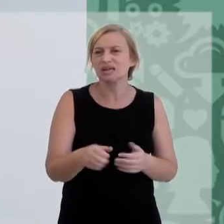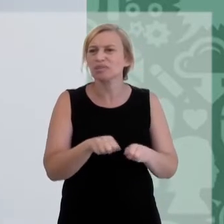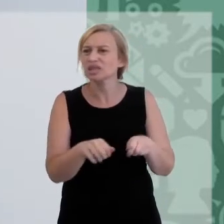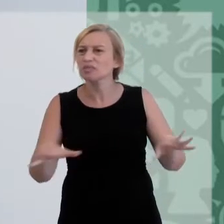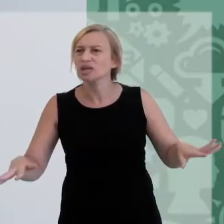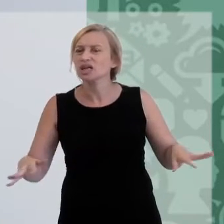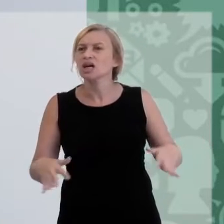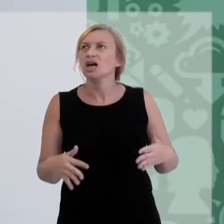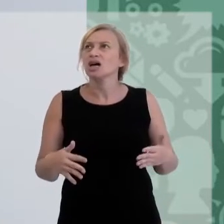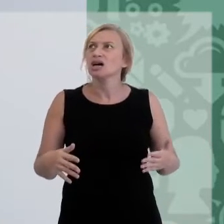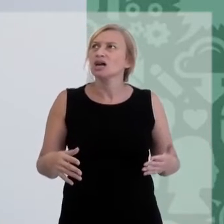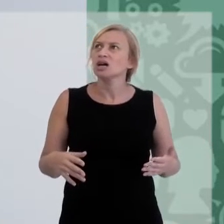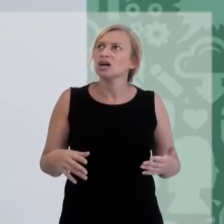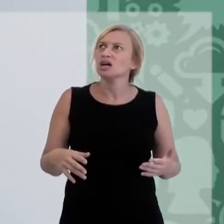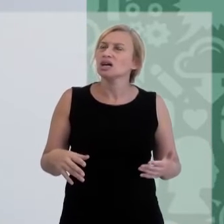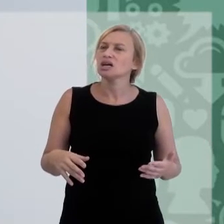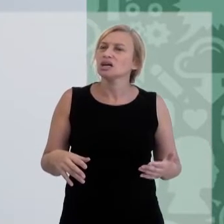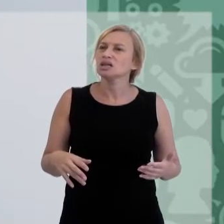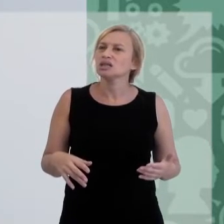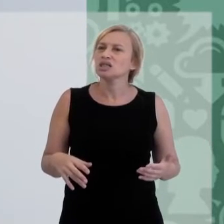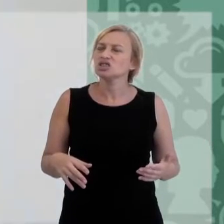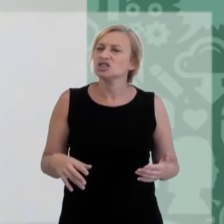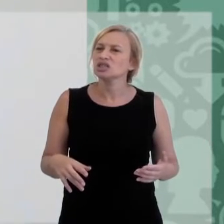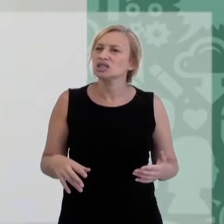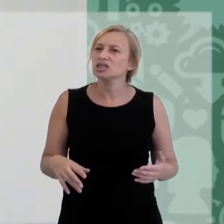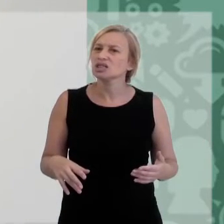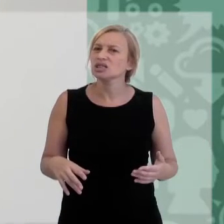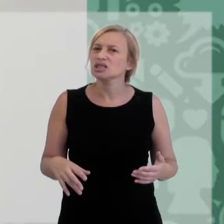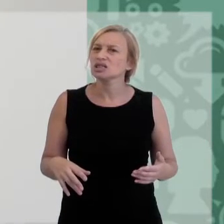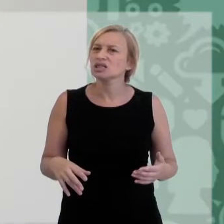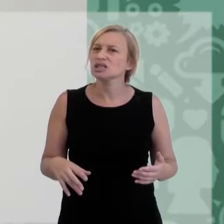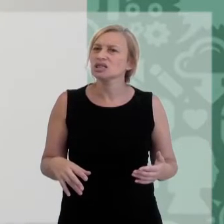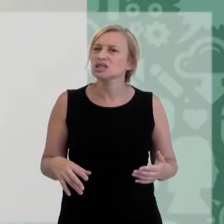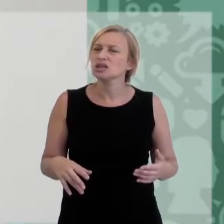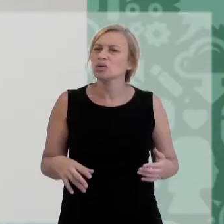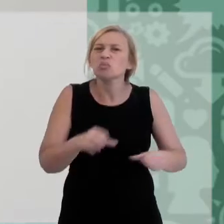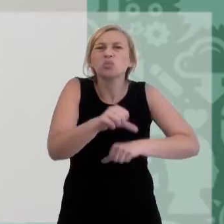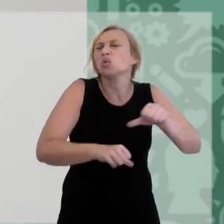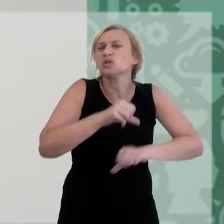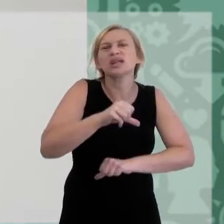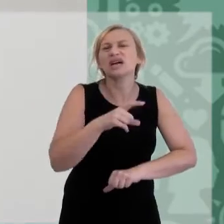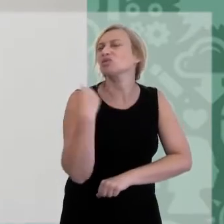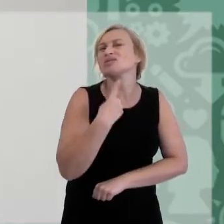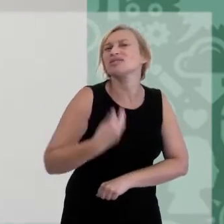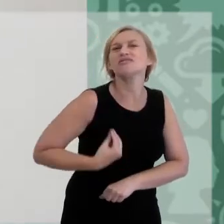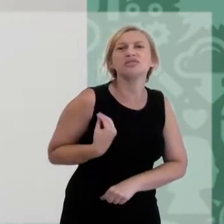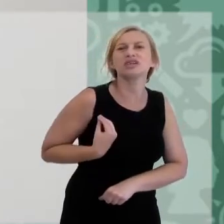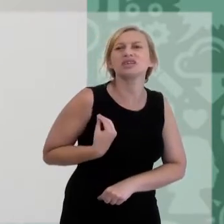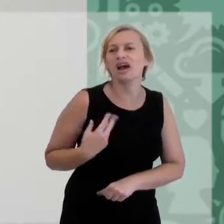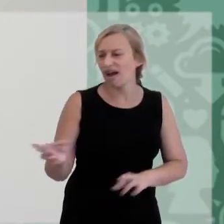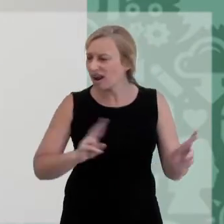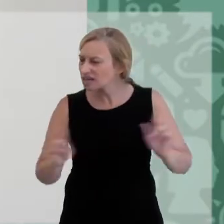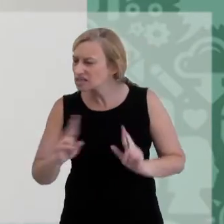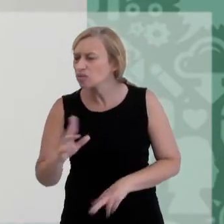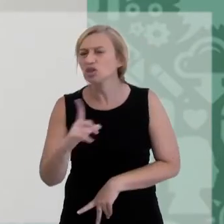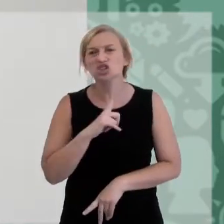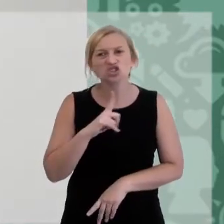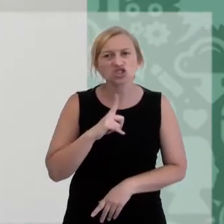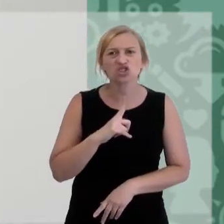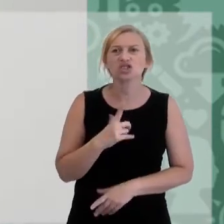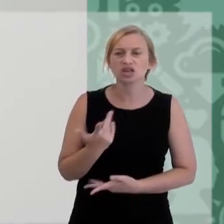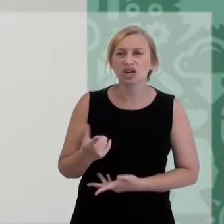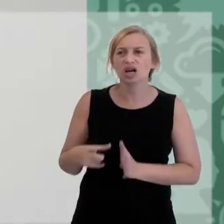da pandemia, da gente ser retirado de uma rotina, ser retirado das relações que a